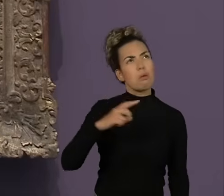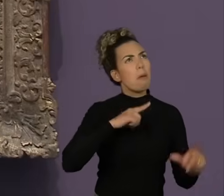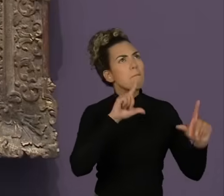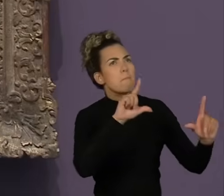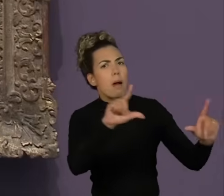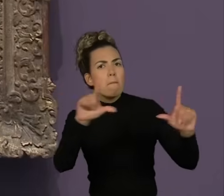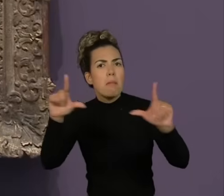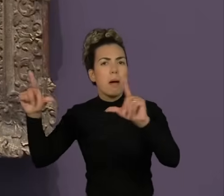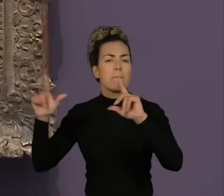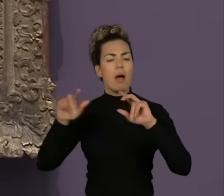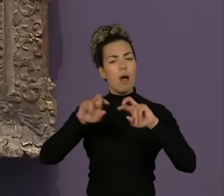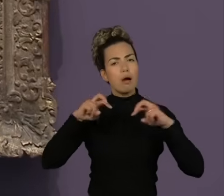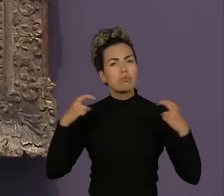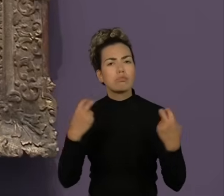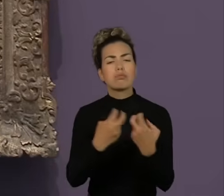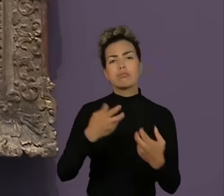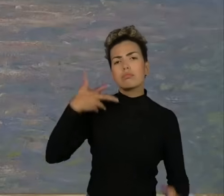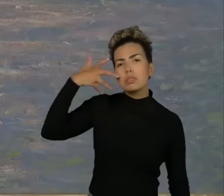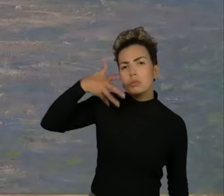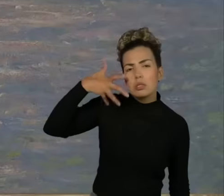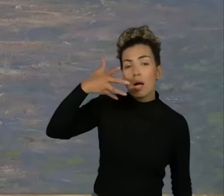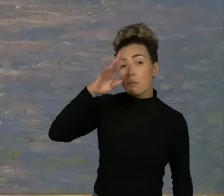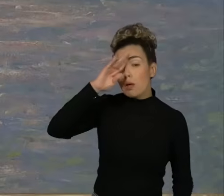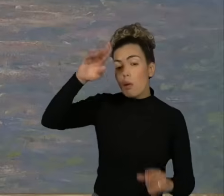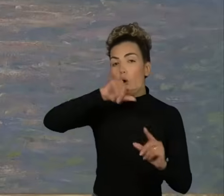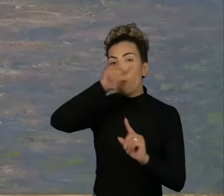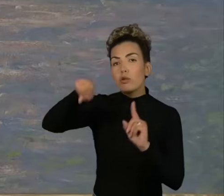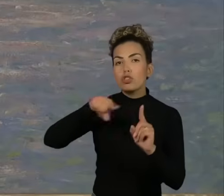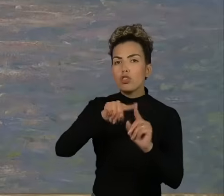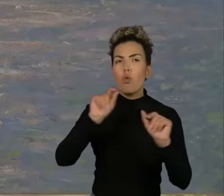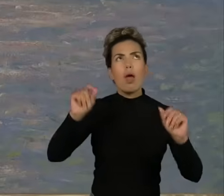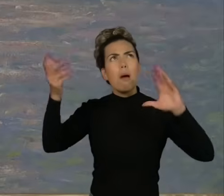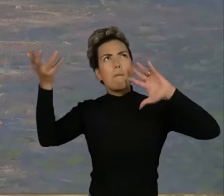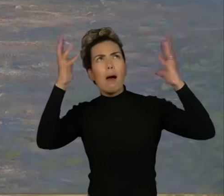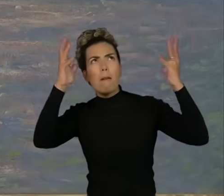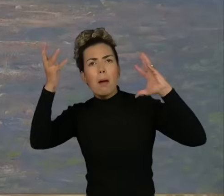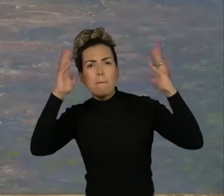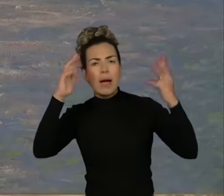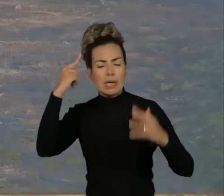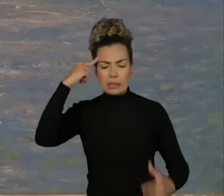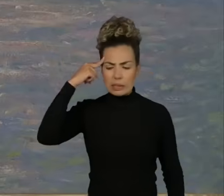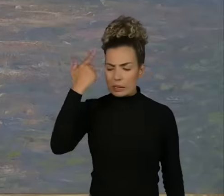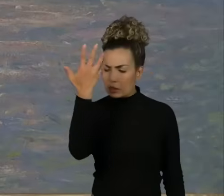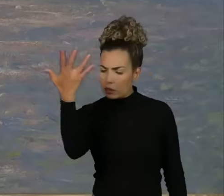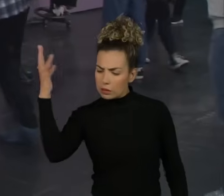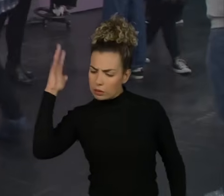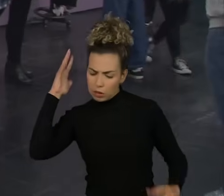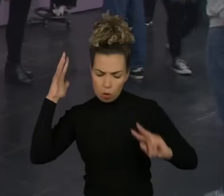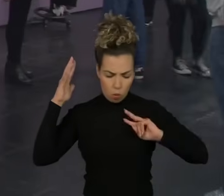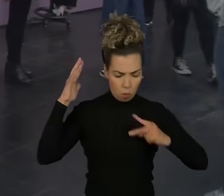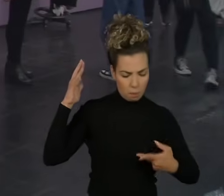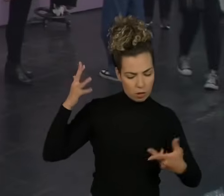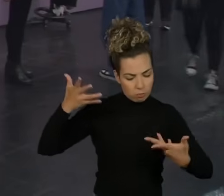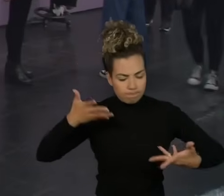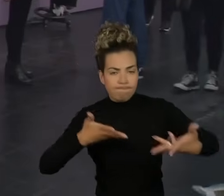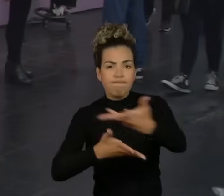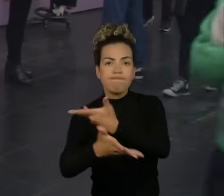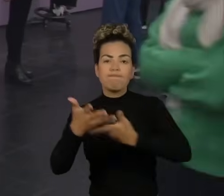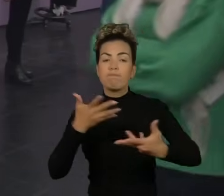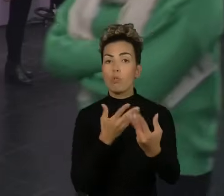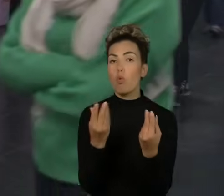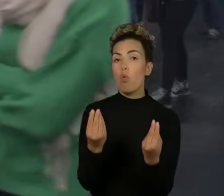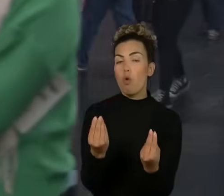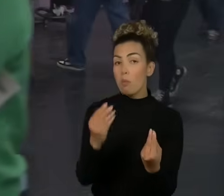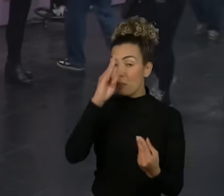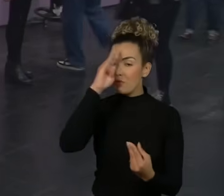e publicações que abordam a crise climática e a relação do ser humano com o meio ambiente, em conexão com as